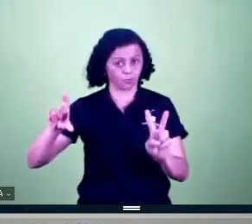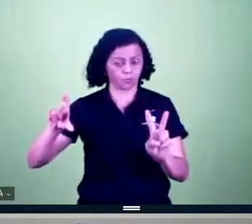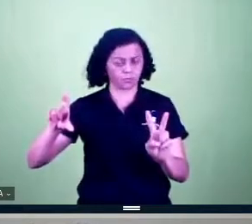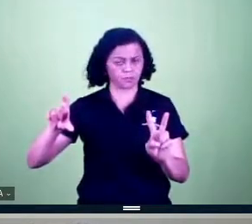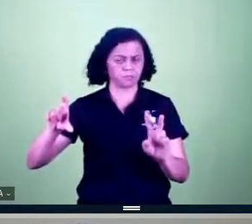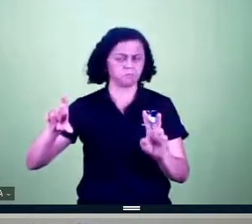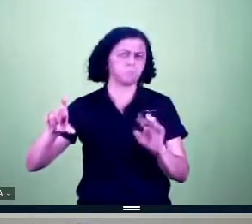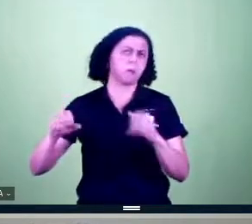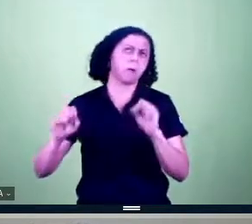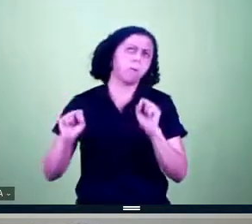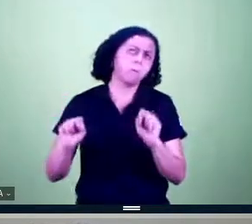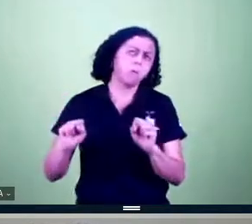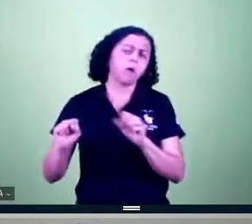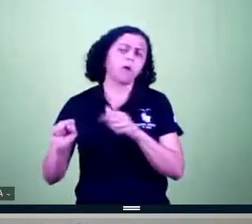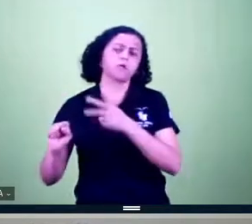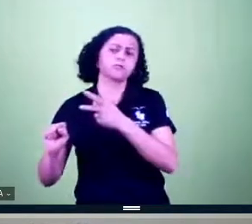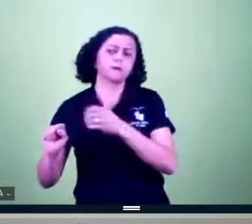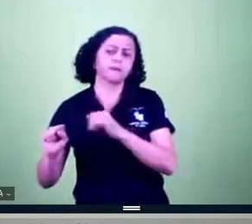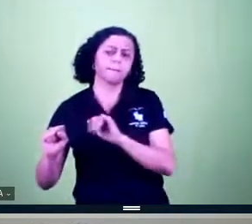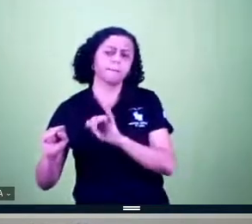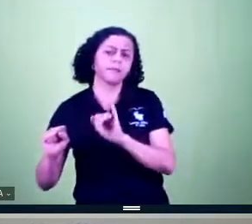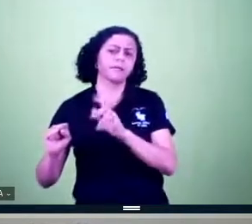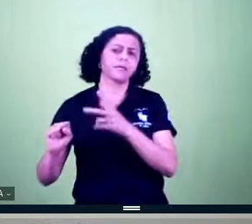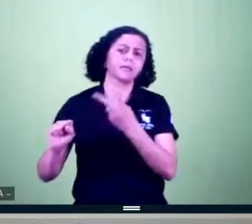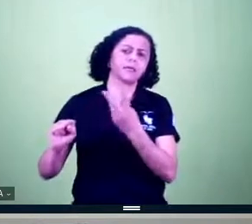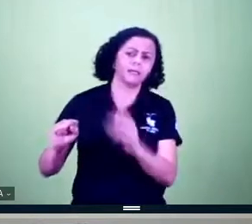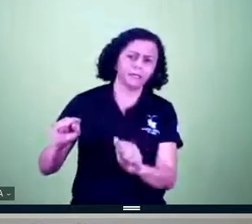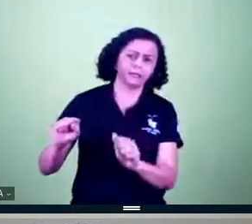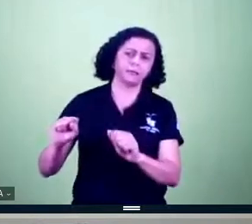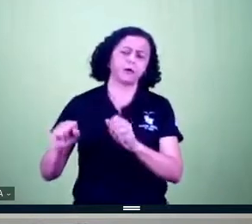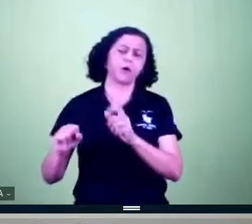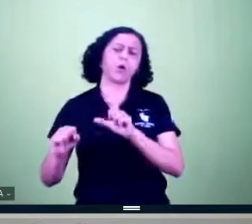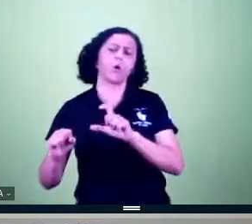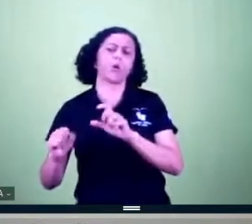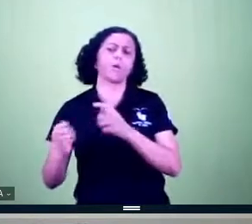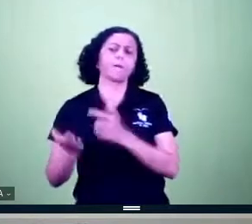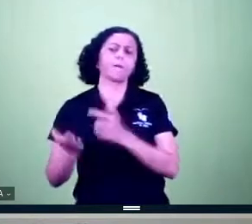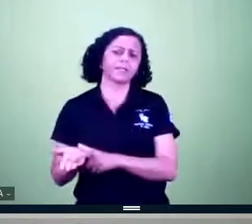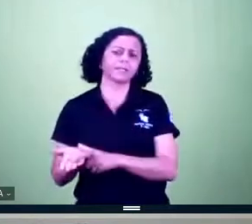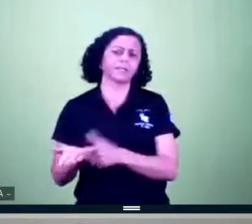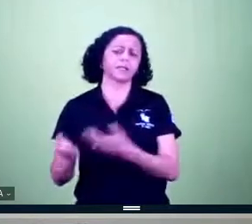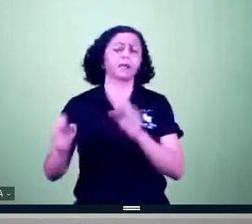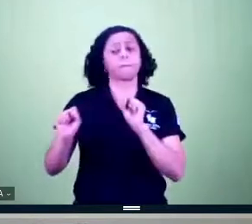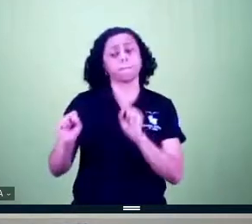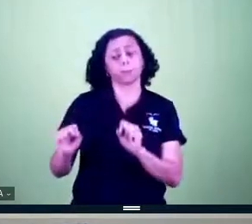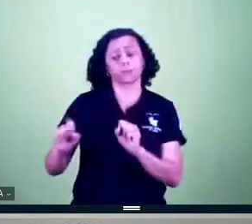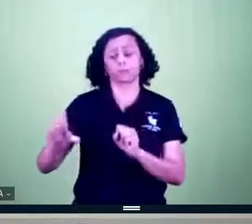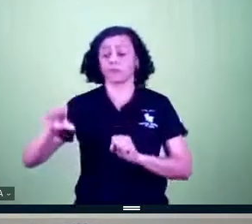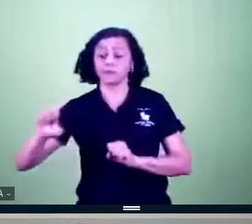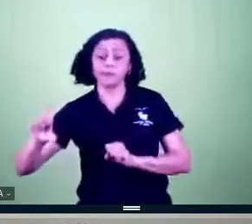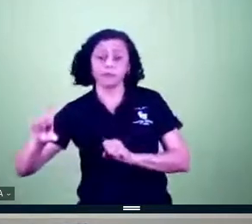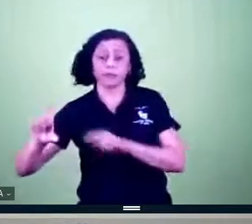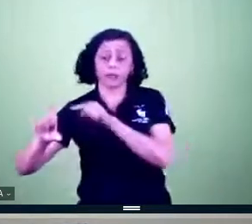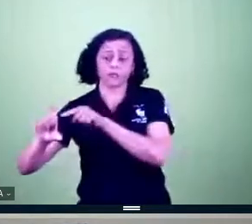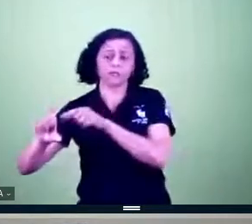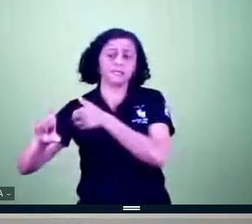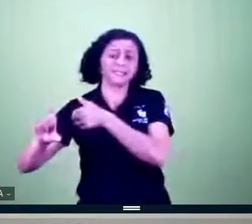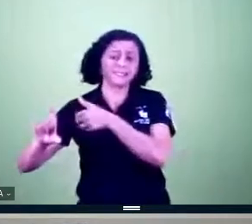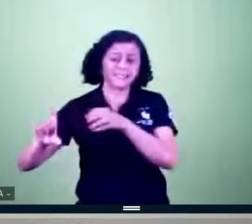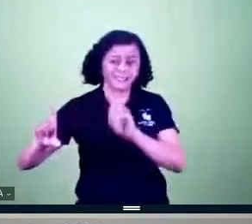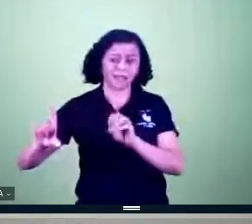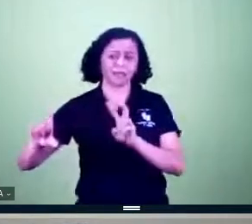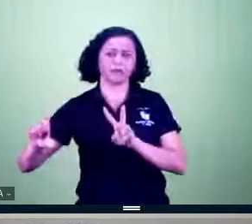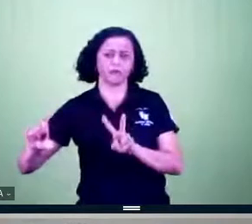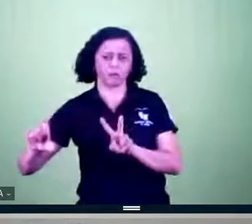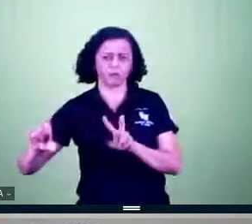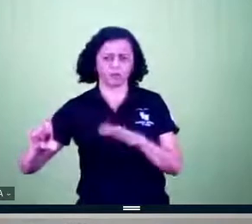gerador, não importa aqui, não vem ao caso. Se ele tem 100 volts, esses 100 volts vão ficar distribuídos entre esses meus